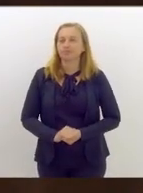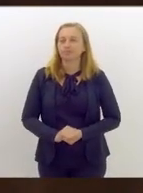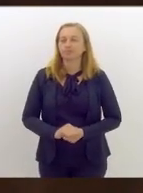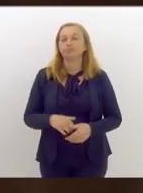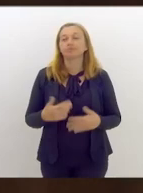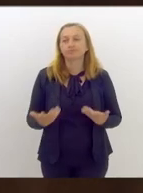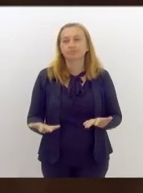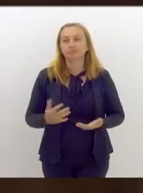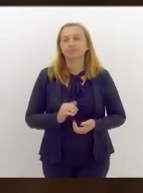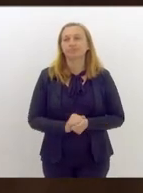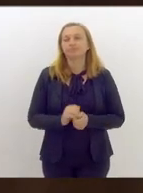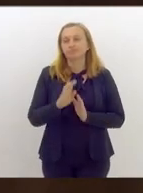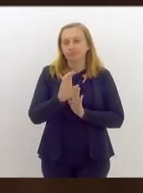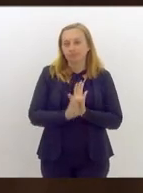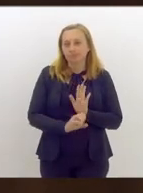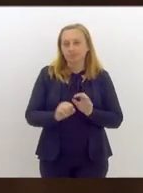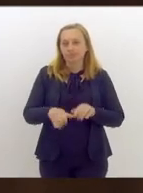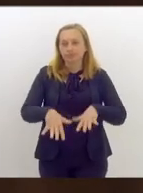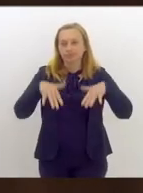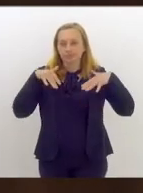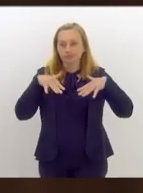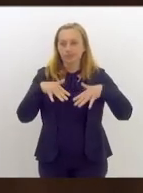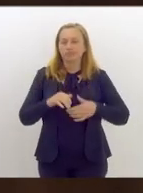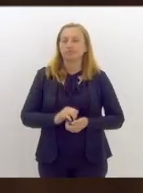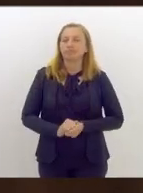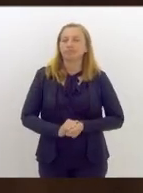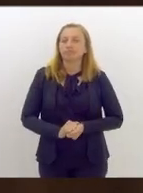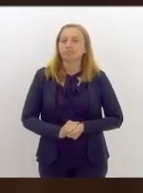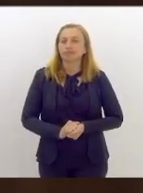Então, o parecer às emendas de plenário é o seguinte: